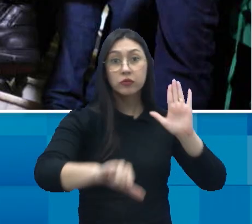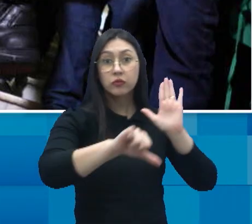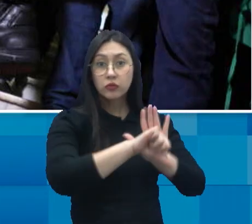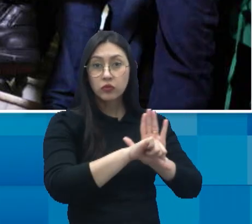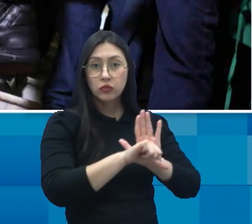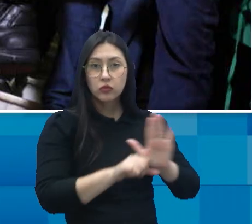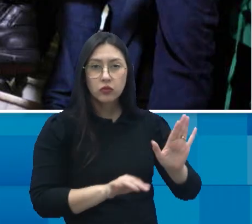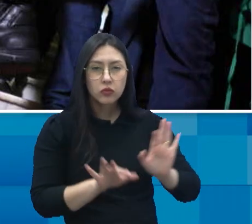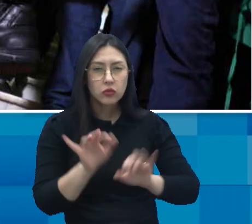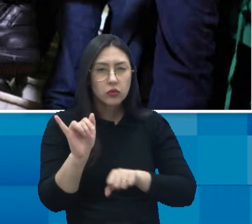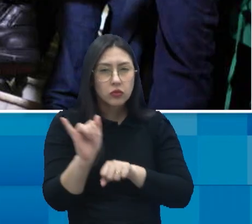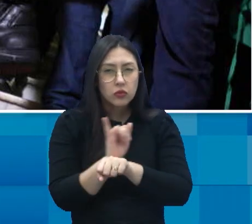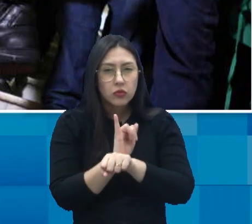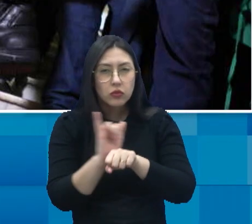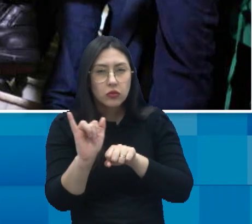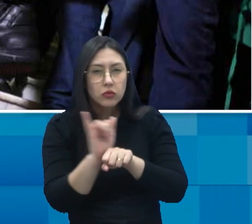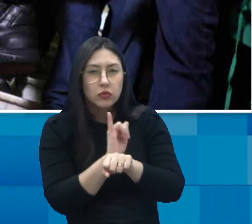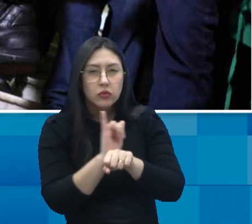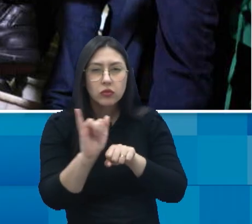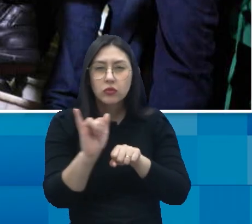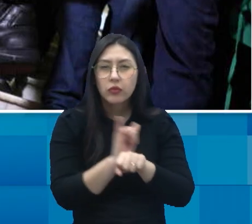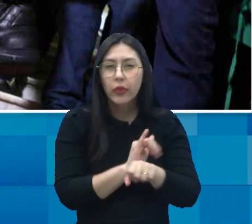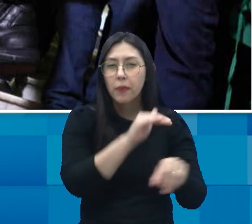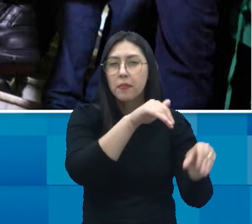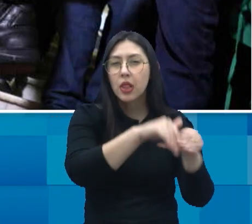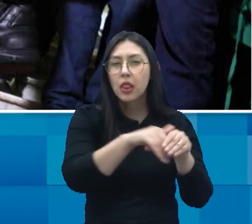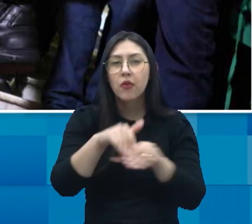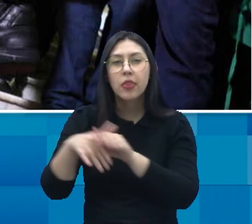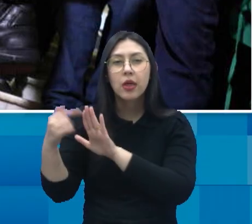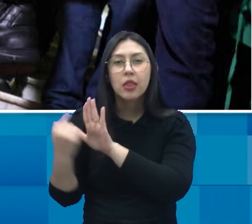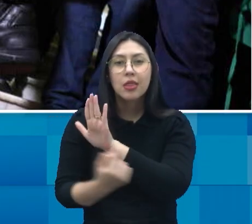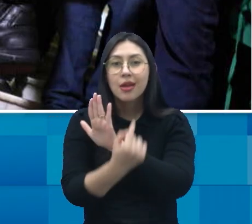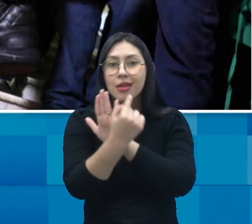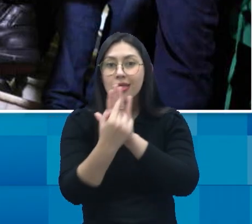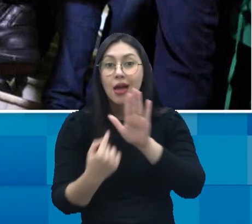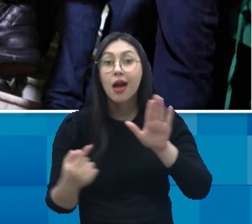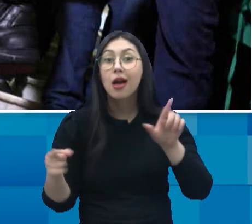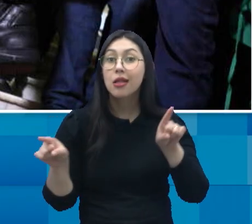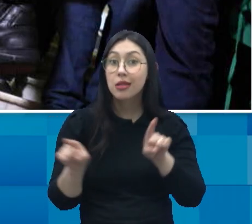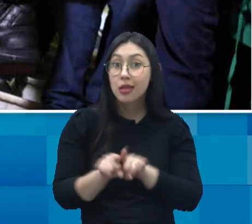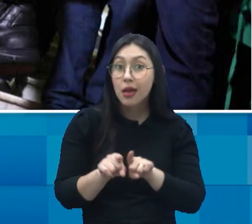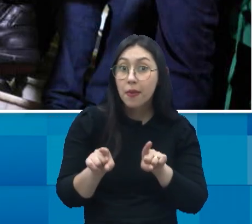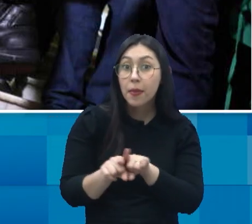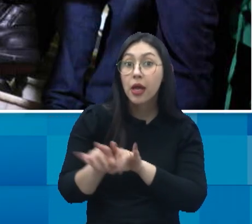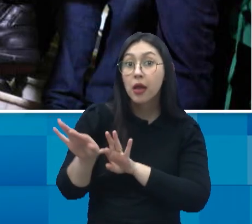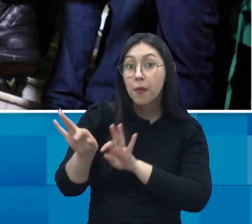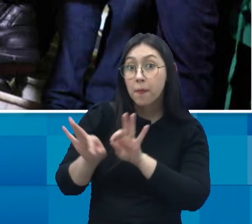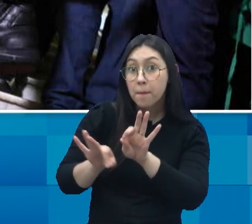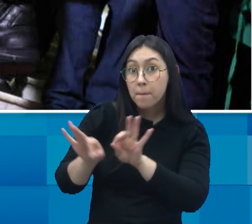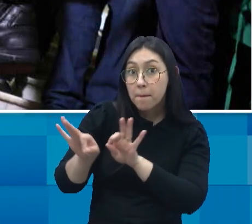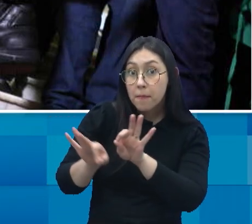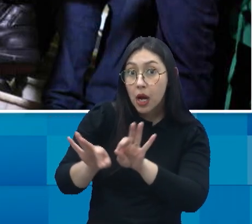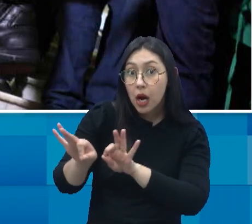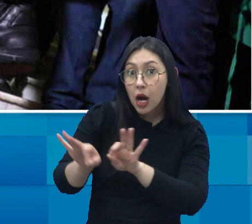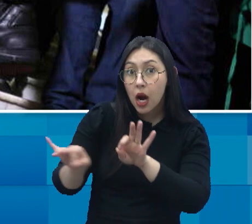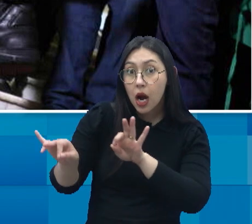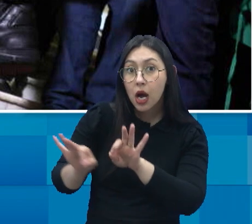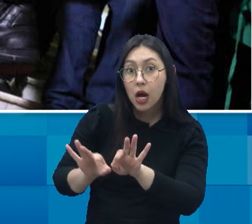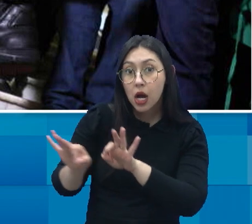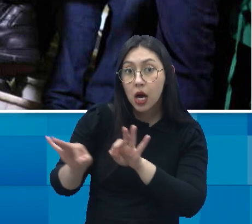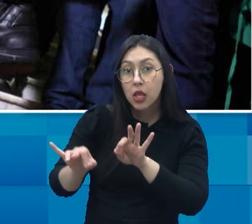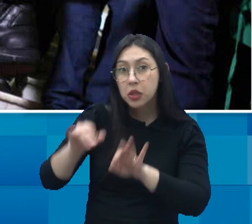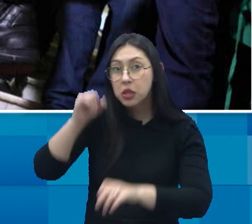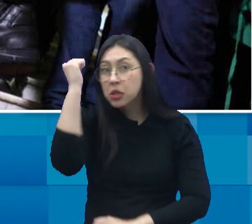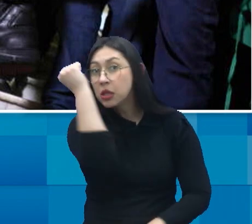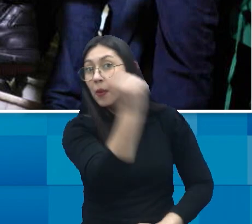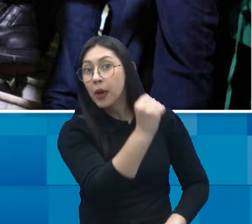que conspirou para anular a eleição, incluindo planos para assassinar